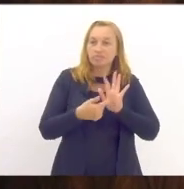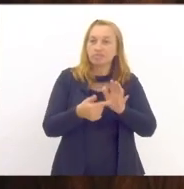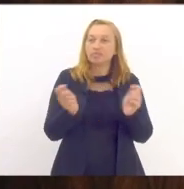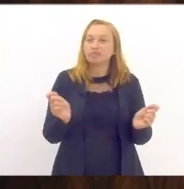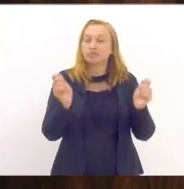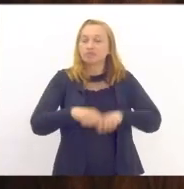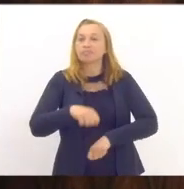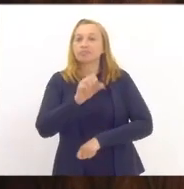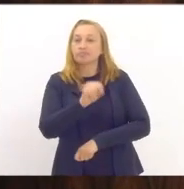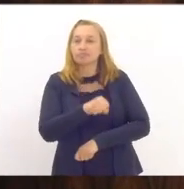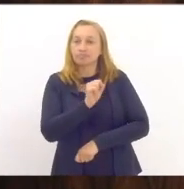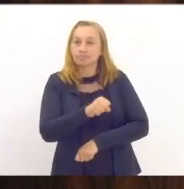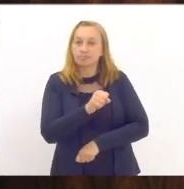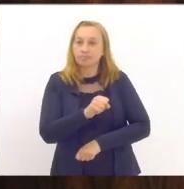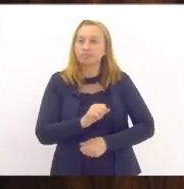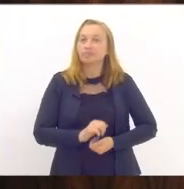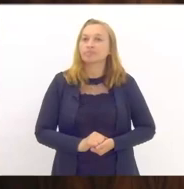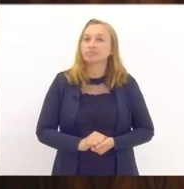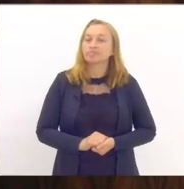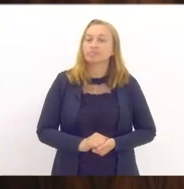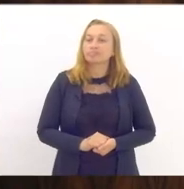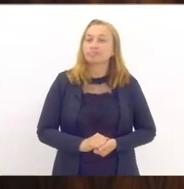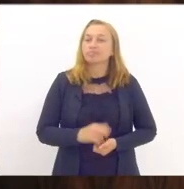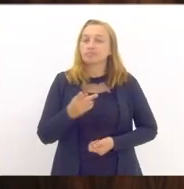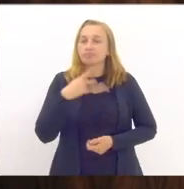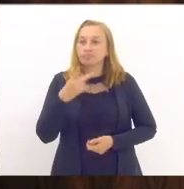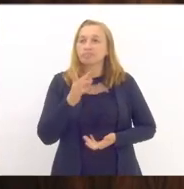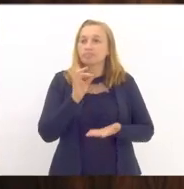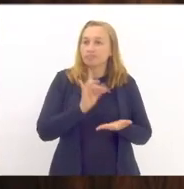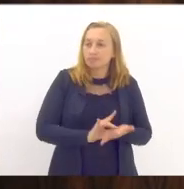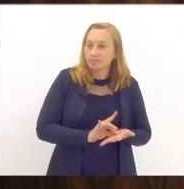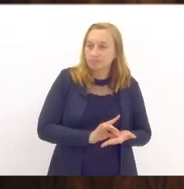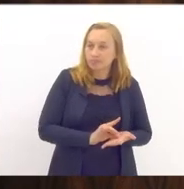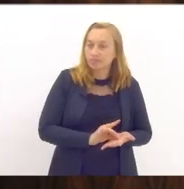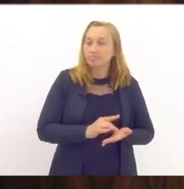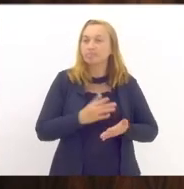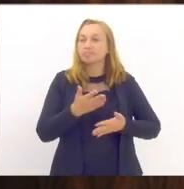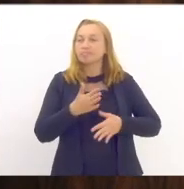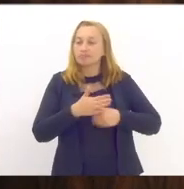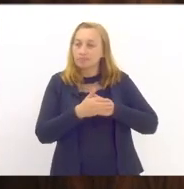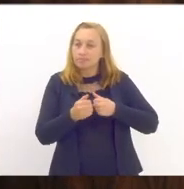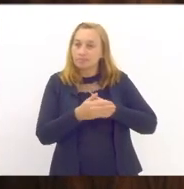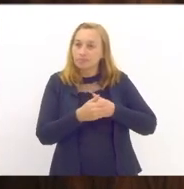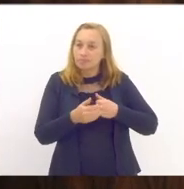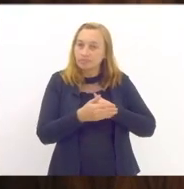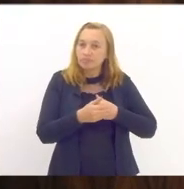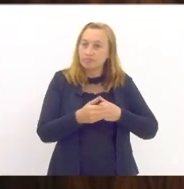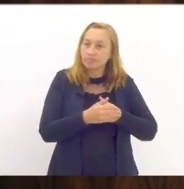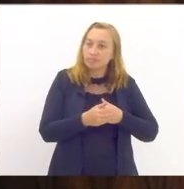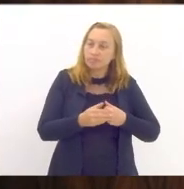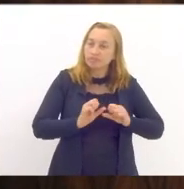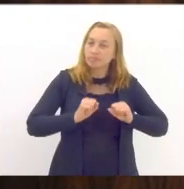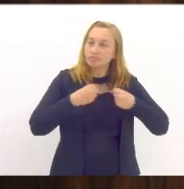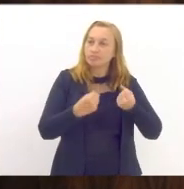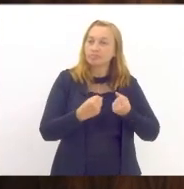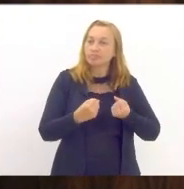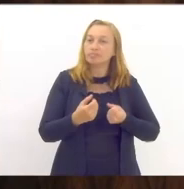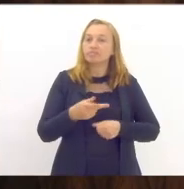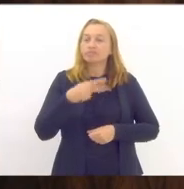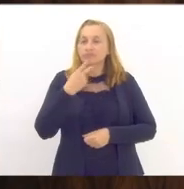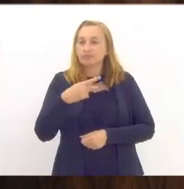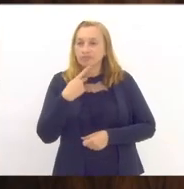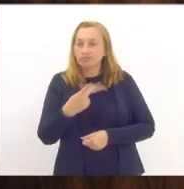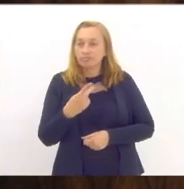capacidade, sim, de trazer, como eu disse, a verdade, com gentileza, delicadeza, defendendo a palavra,